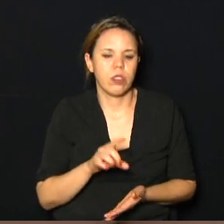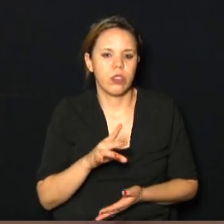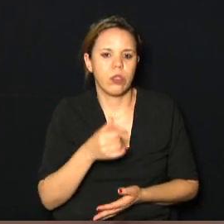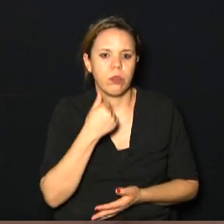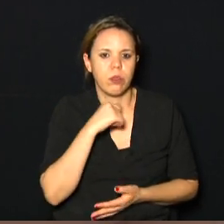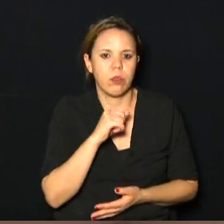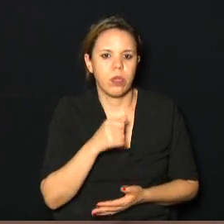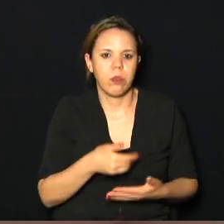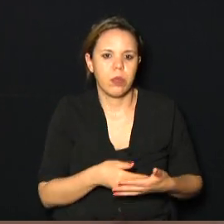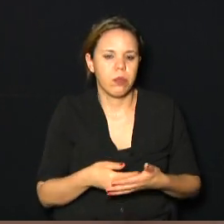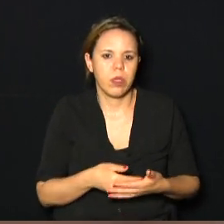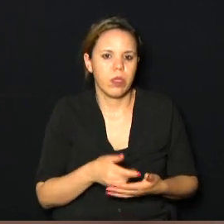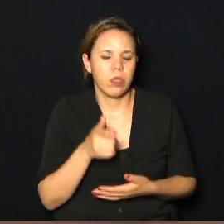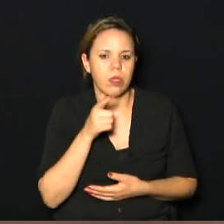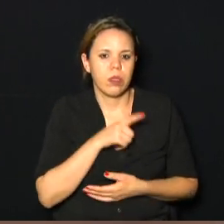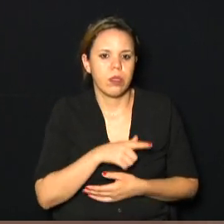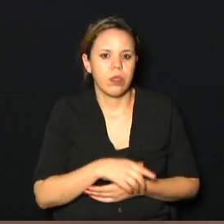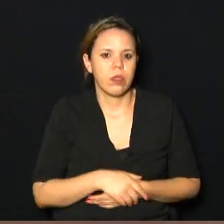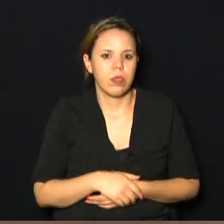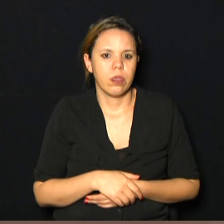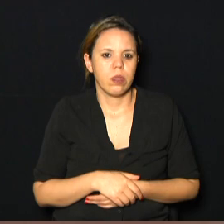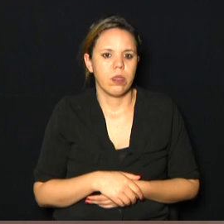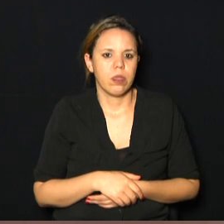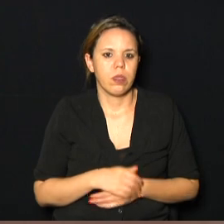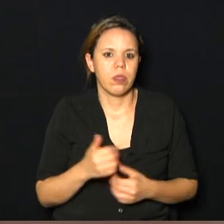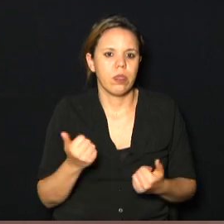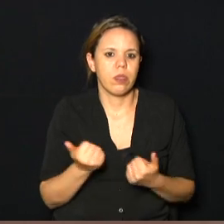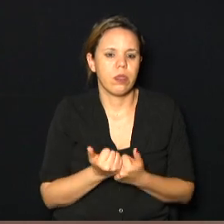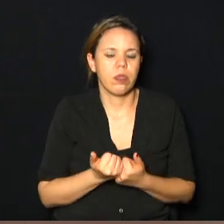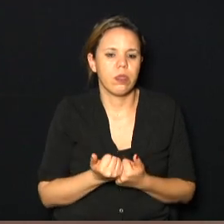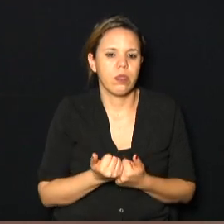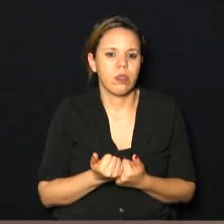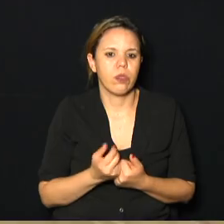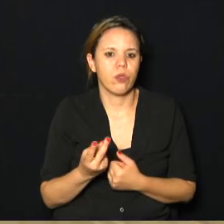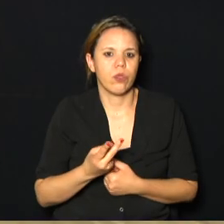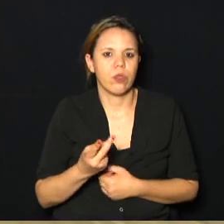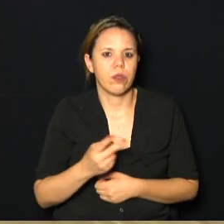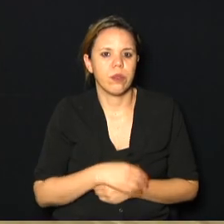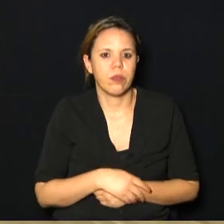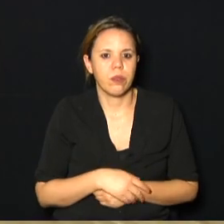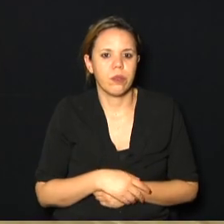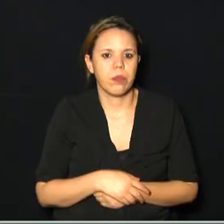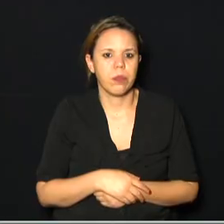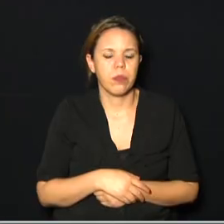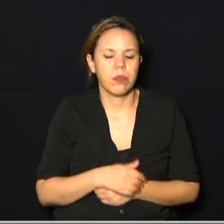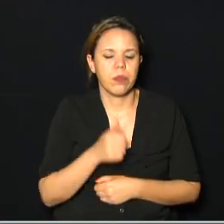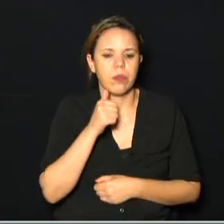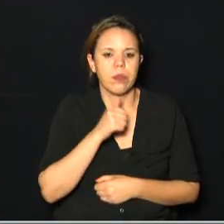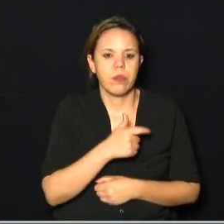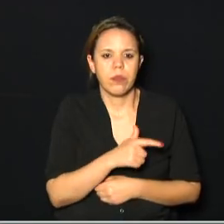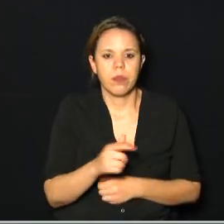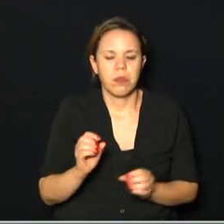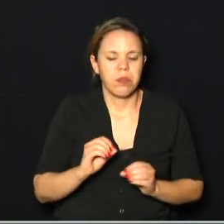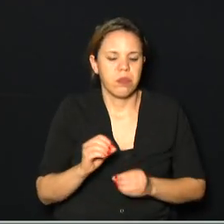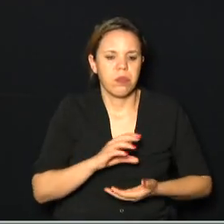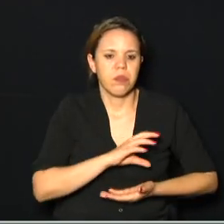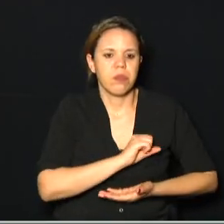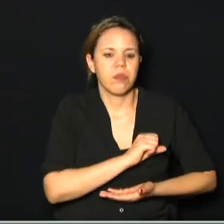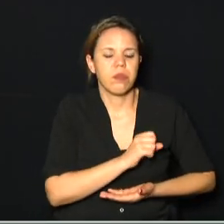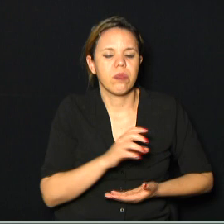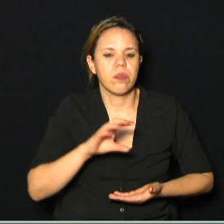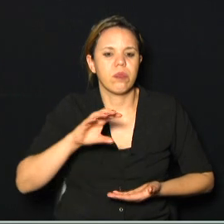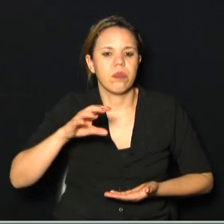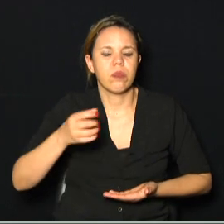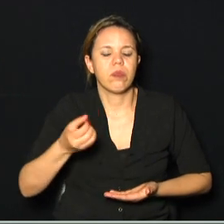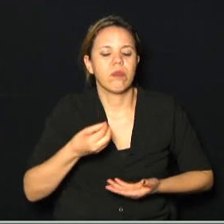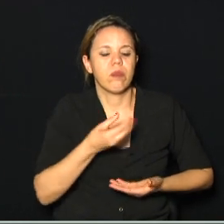mãe e bebê, né? Ninguém consegue estar nesse lugar sem ser eles dois. Agora, doutora, a mulher que não tem muito leite, como é que ela faz